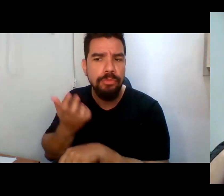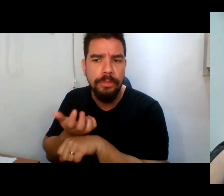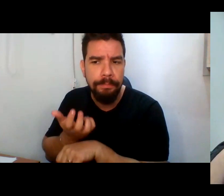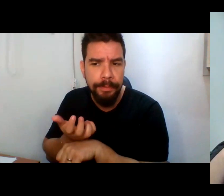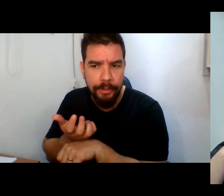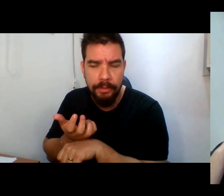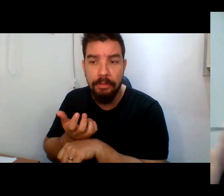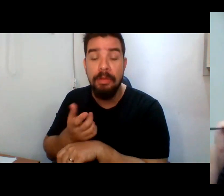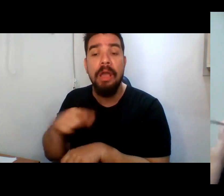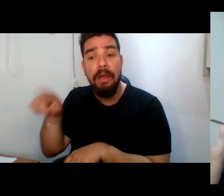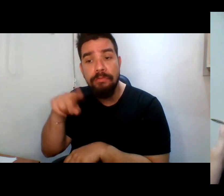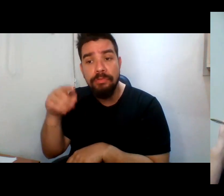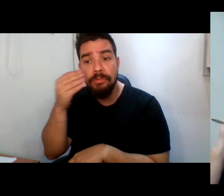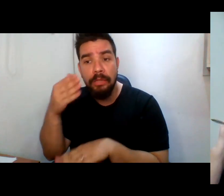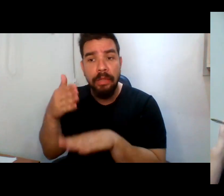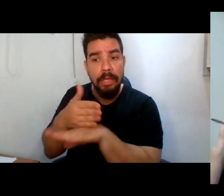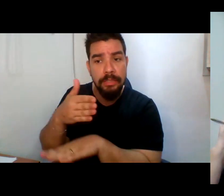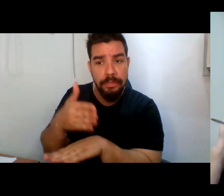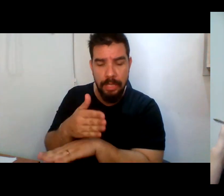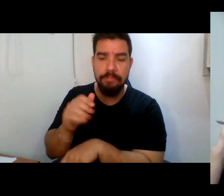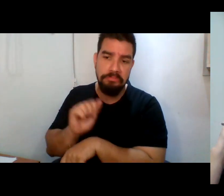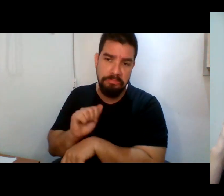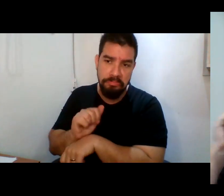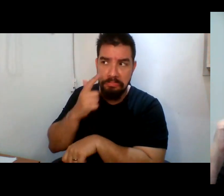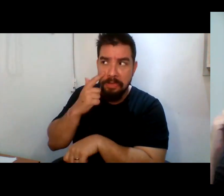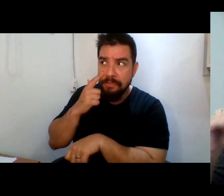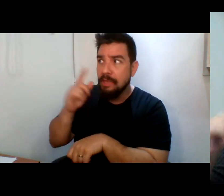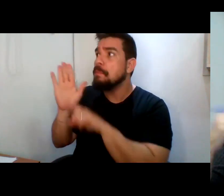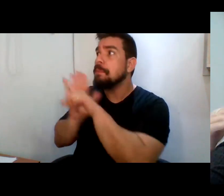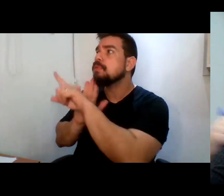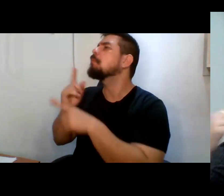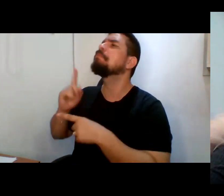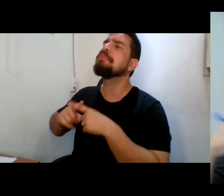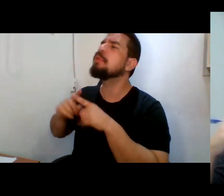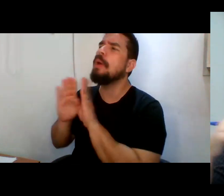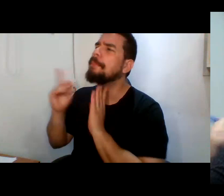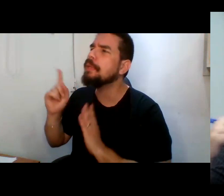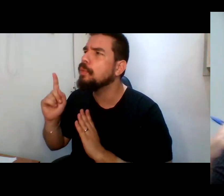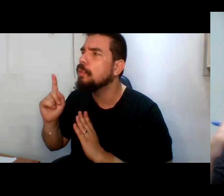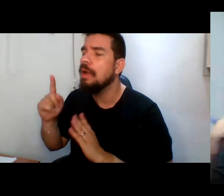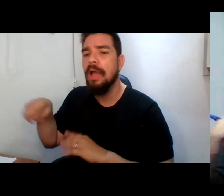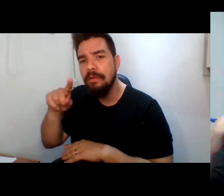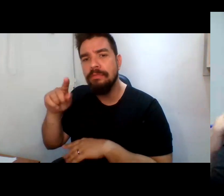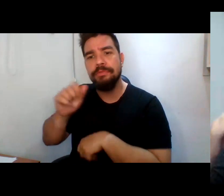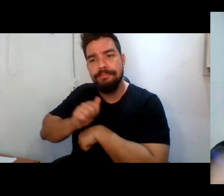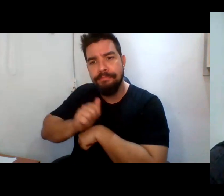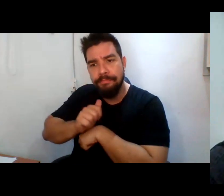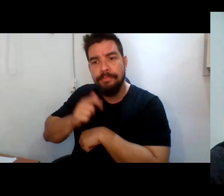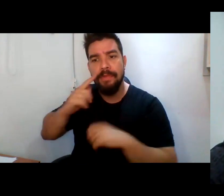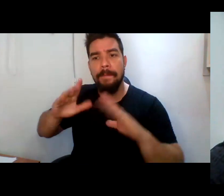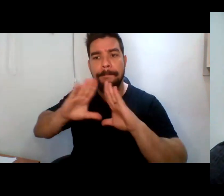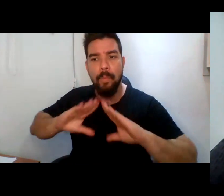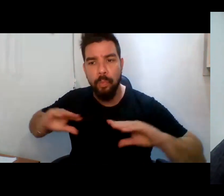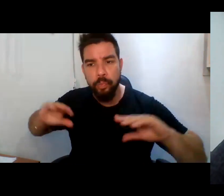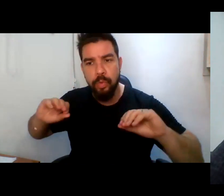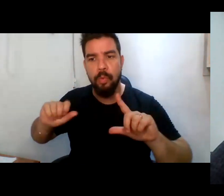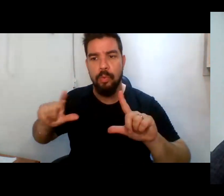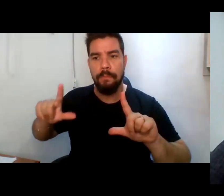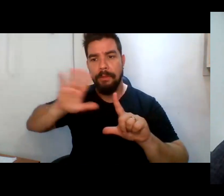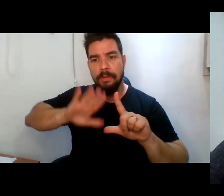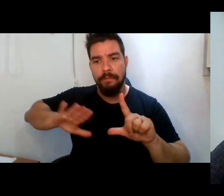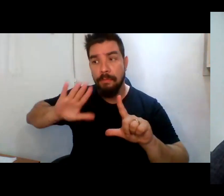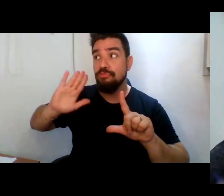vocês entram lá assim que elas ficarem abertas, tá? Vocês vão checando, né, no Moodle. Eu tenho que